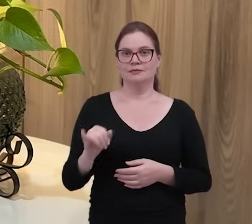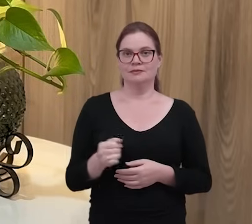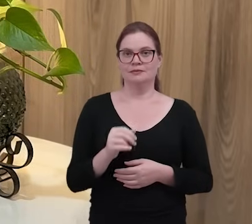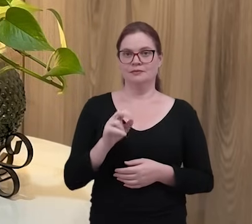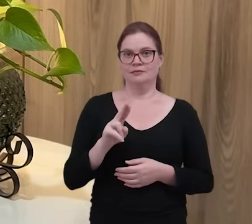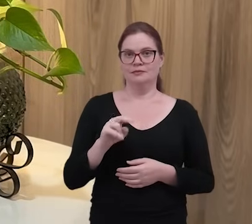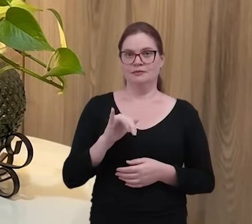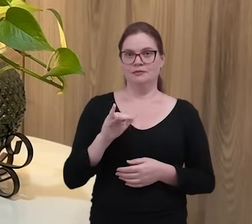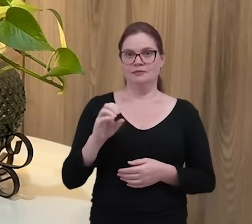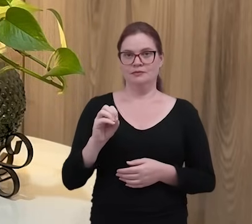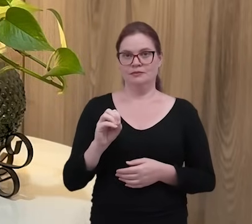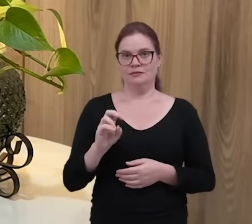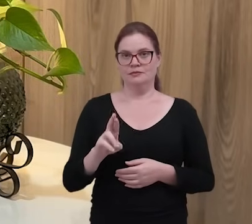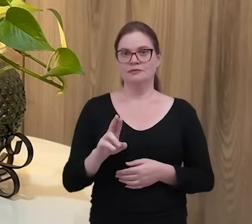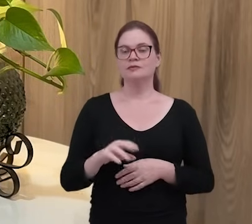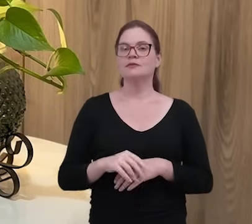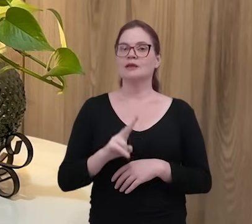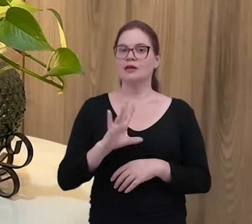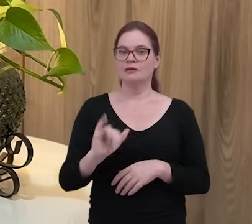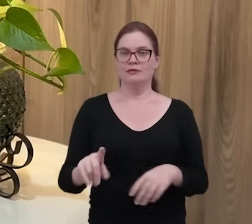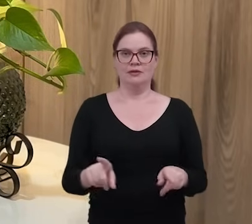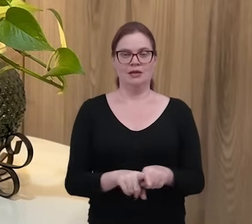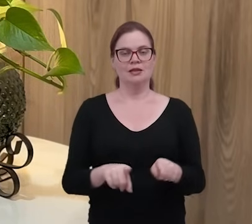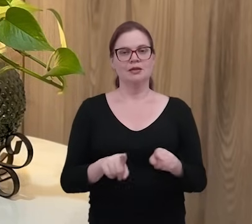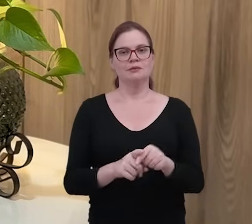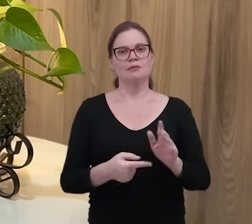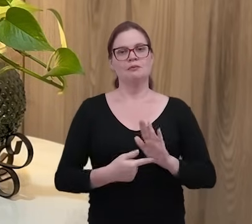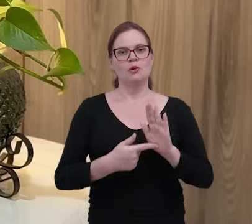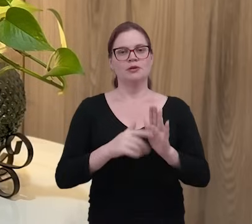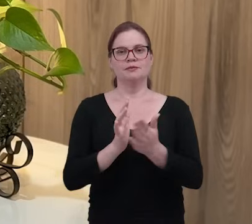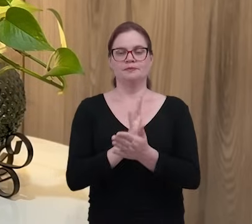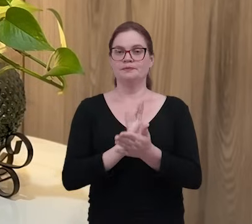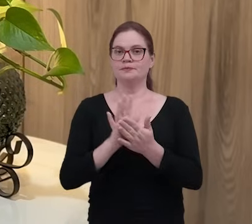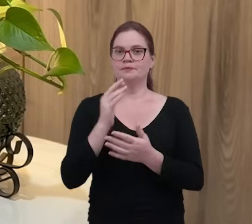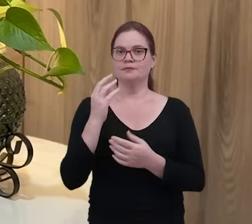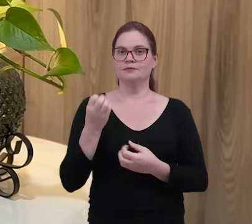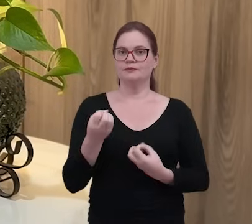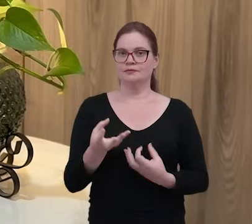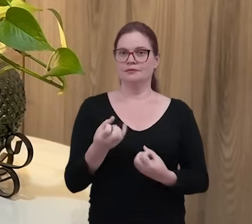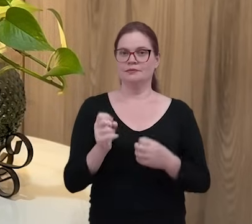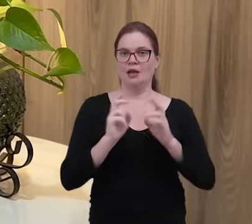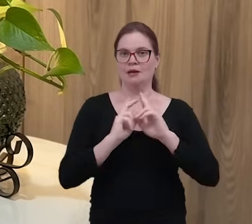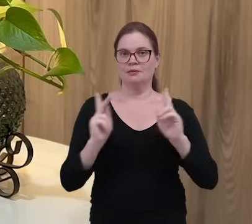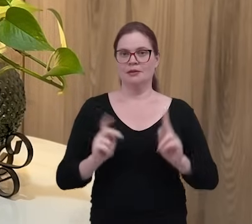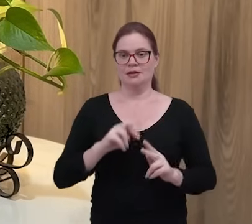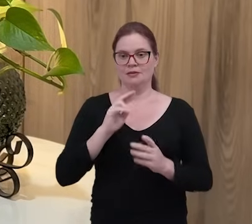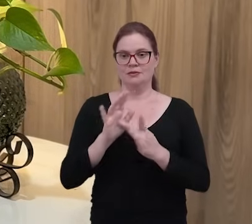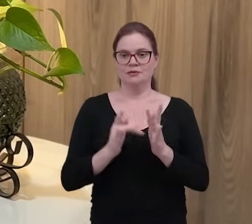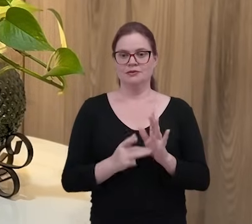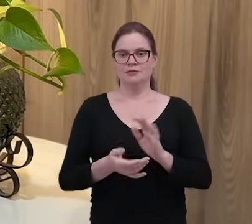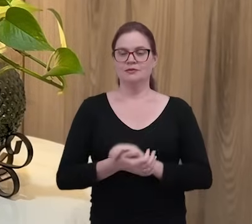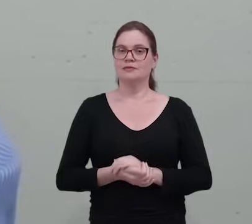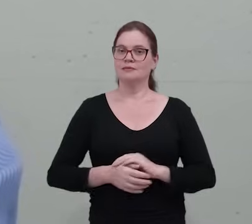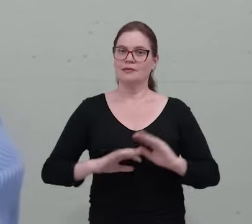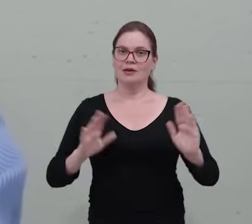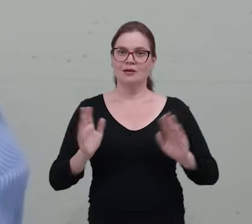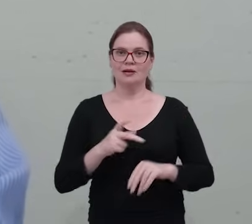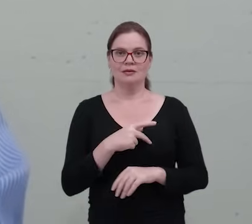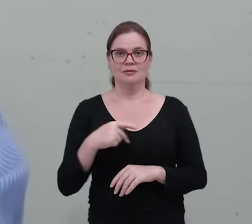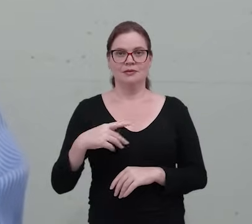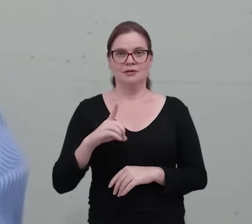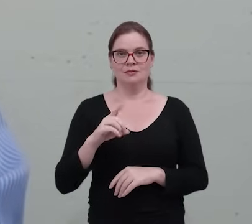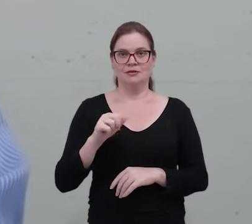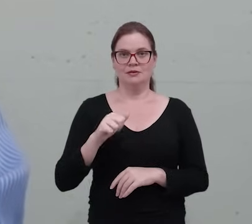o pastor Júlio, que vai falar um pouquinho também, contar algumas experiências. Pastor Júlio, paz do Senhor.